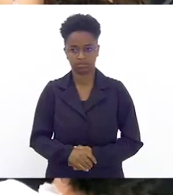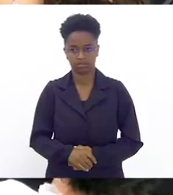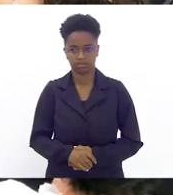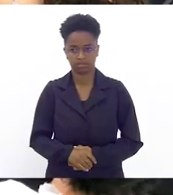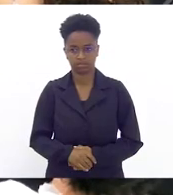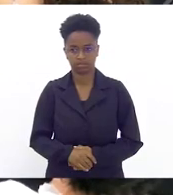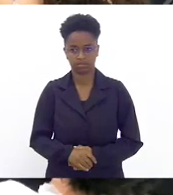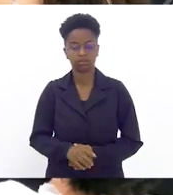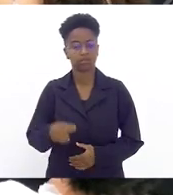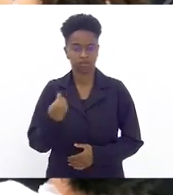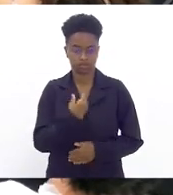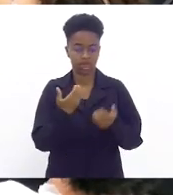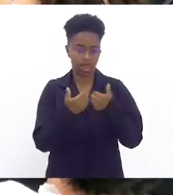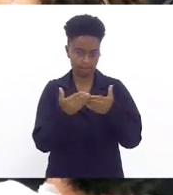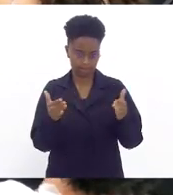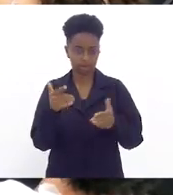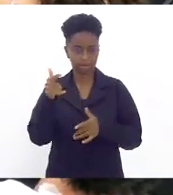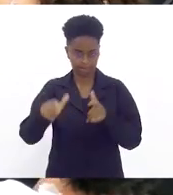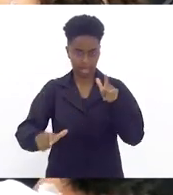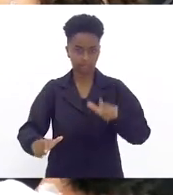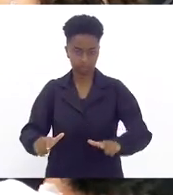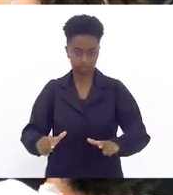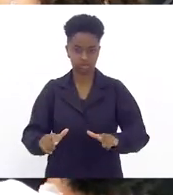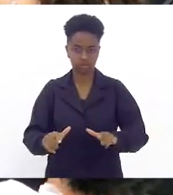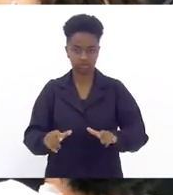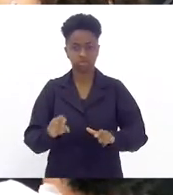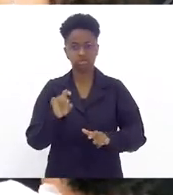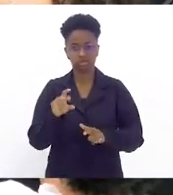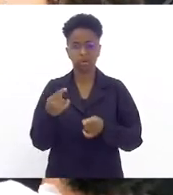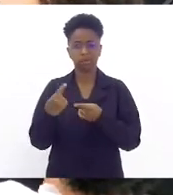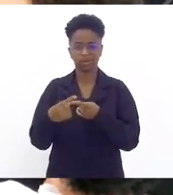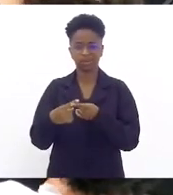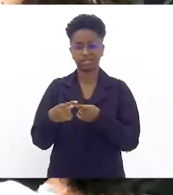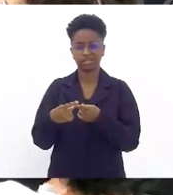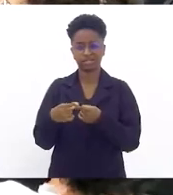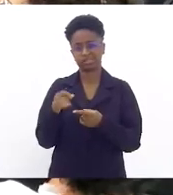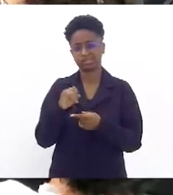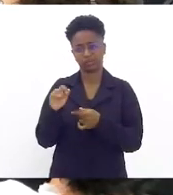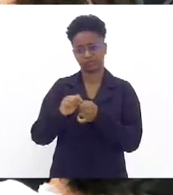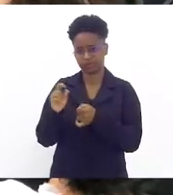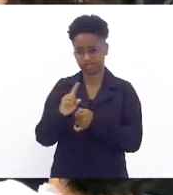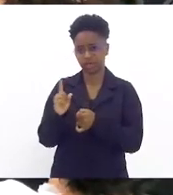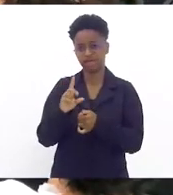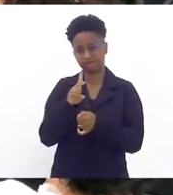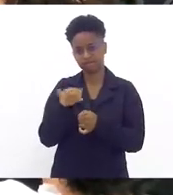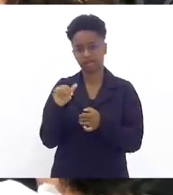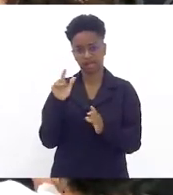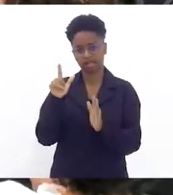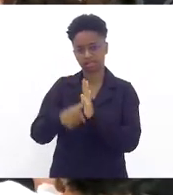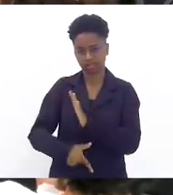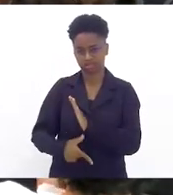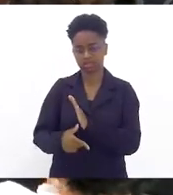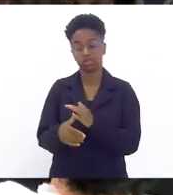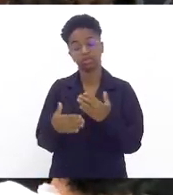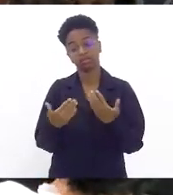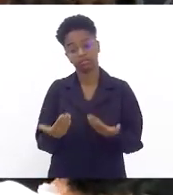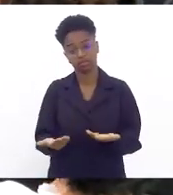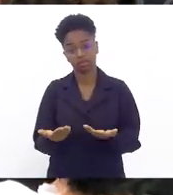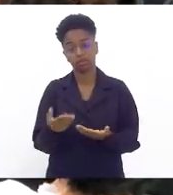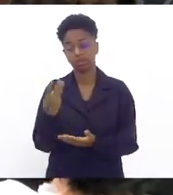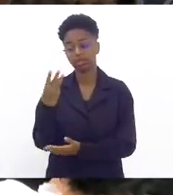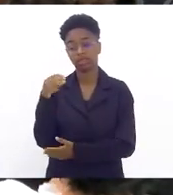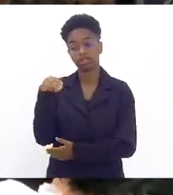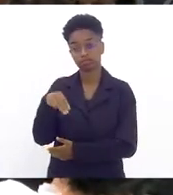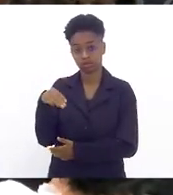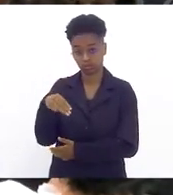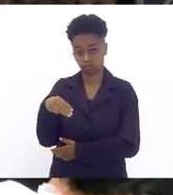a gente vai abrir para mais só para a gente não senão a gente vai se atropelar eu vou pedir para ir ali pegar mais falas por favor é três minutos